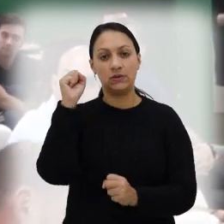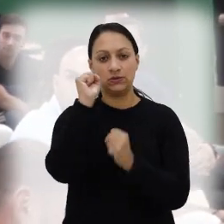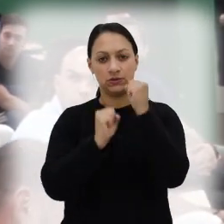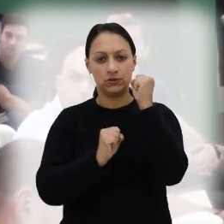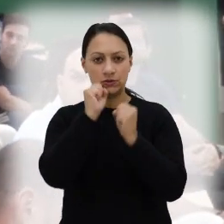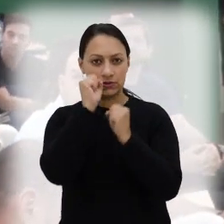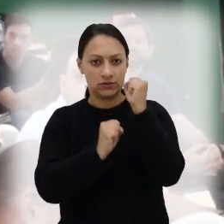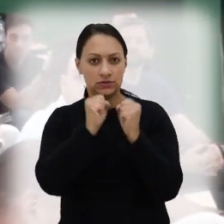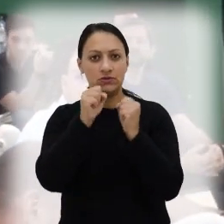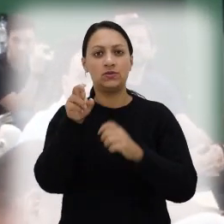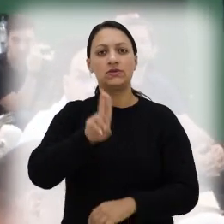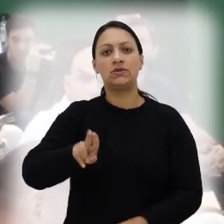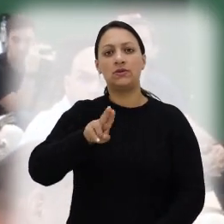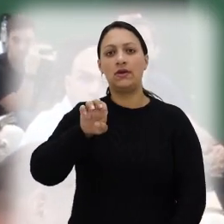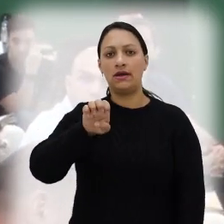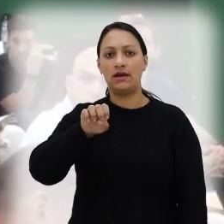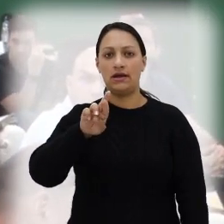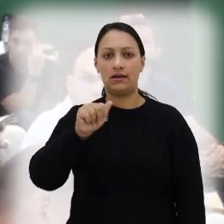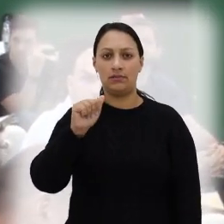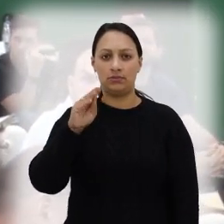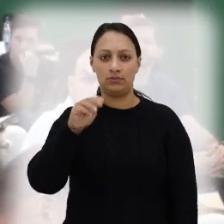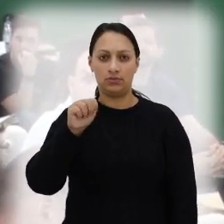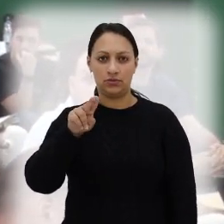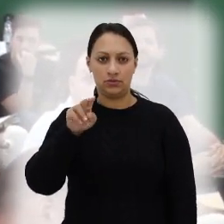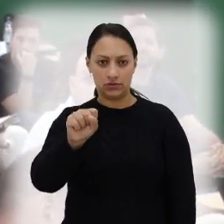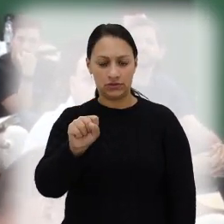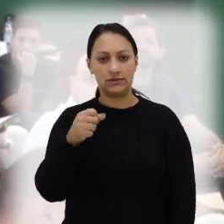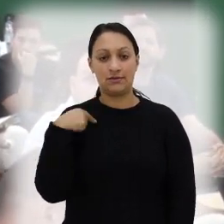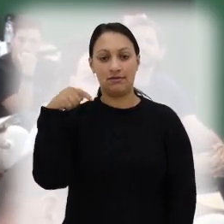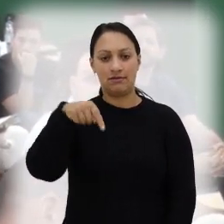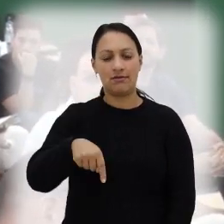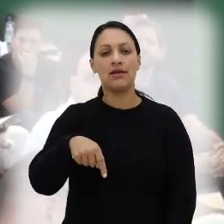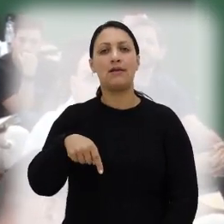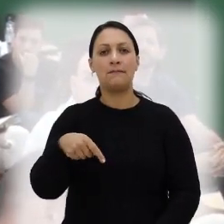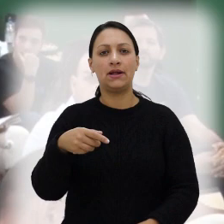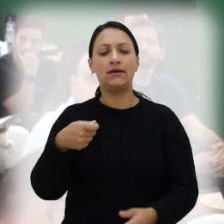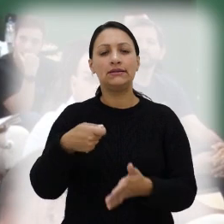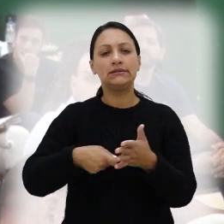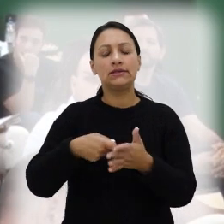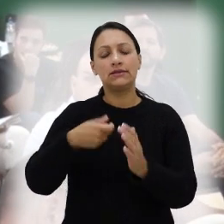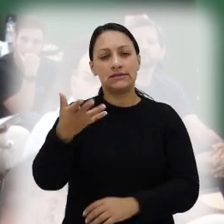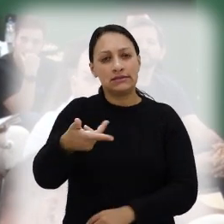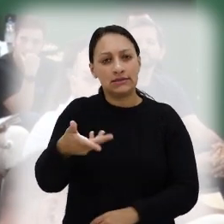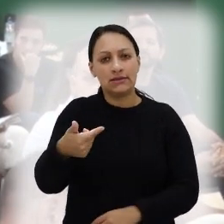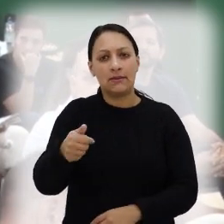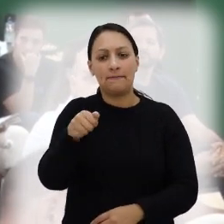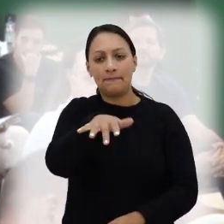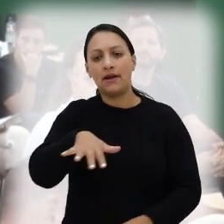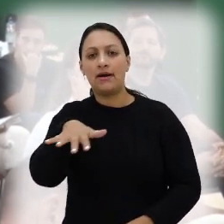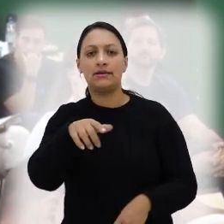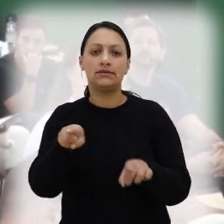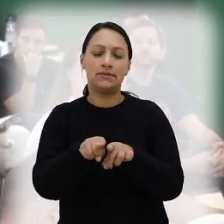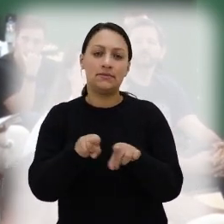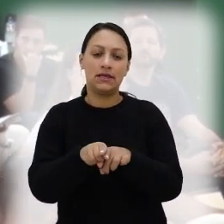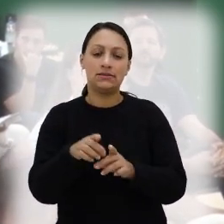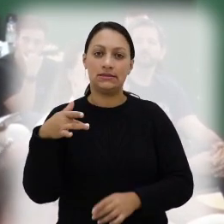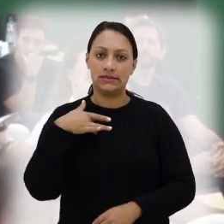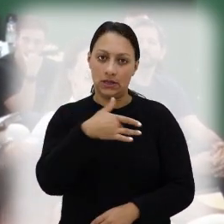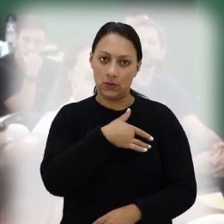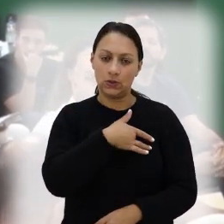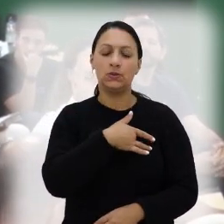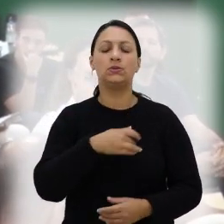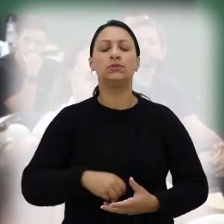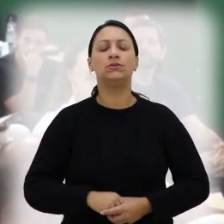industriais usando wearables e estamos aqui no BRD Labs para acelerar a nossa pivotagem para a área de saúde também,